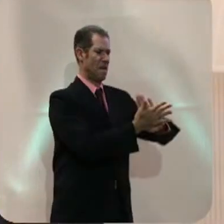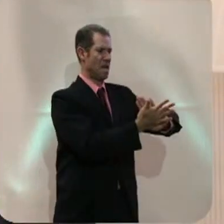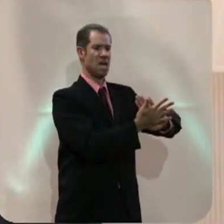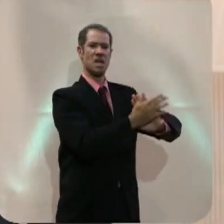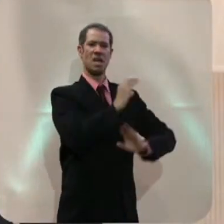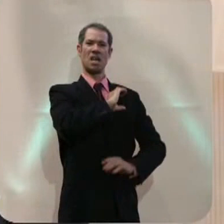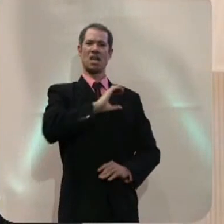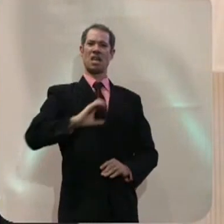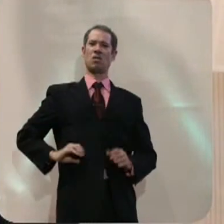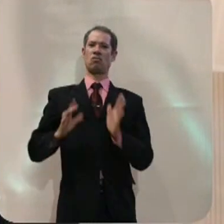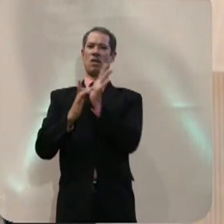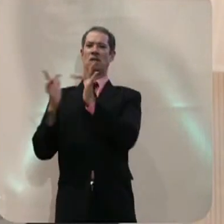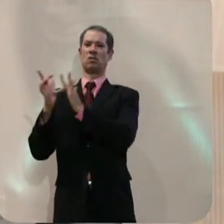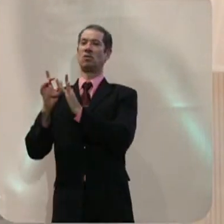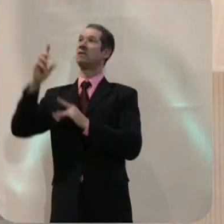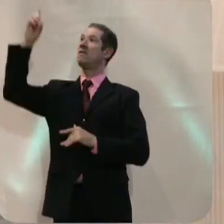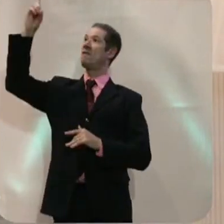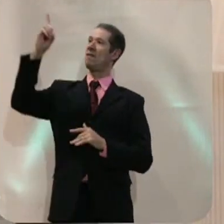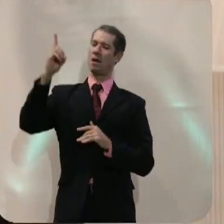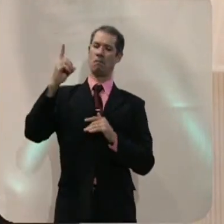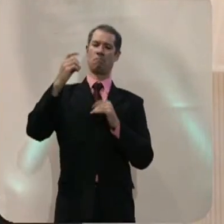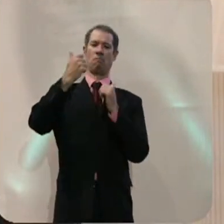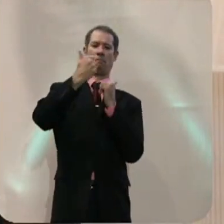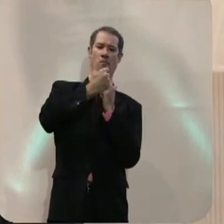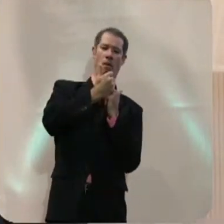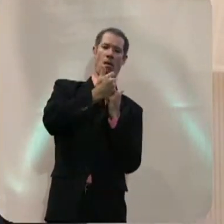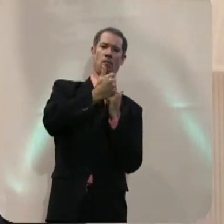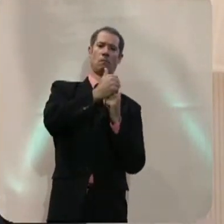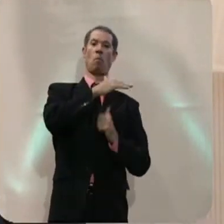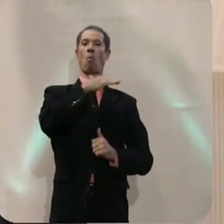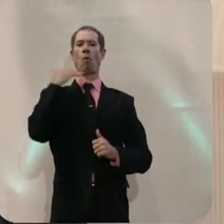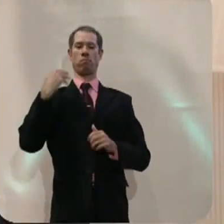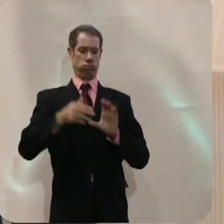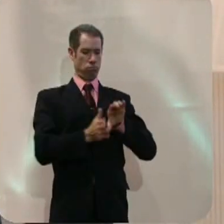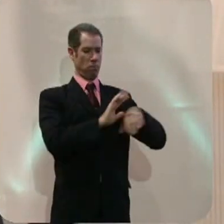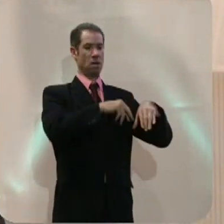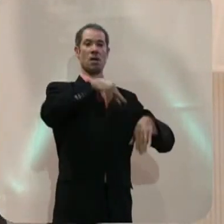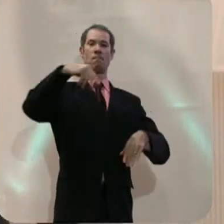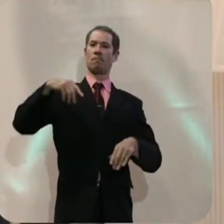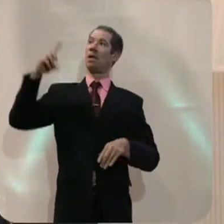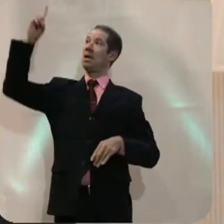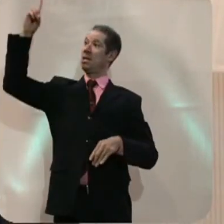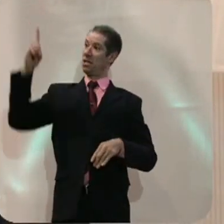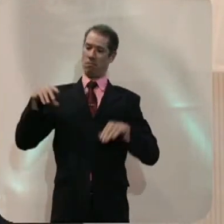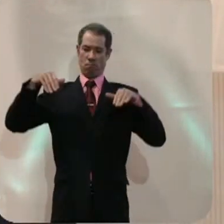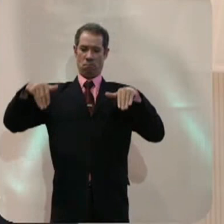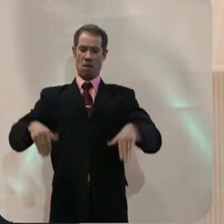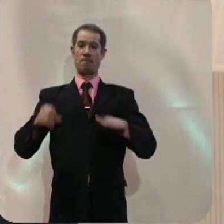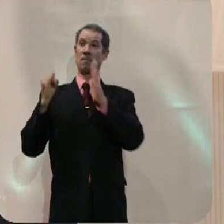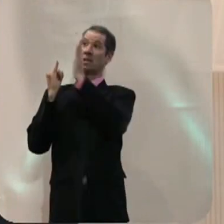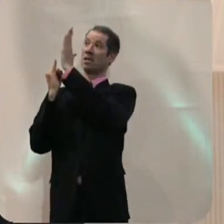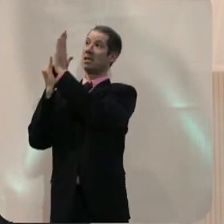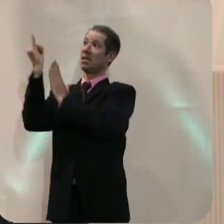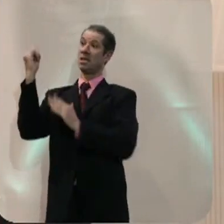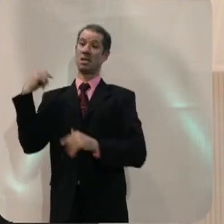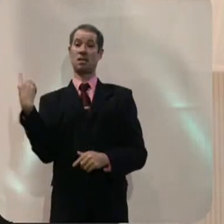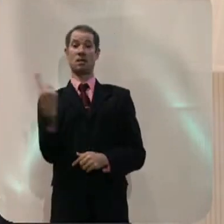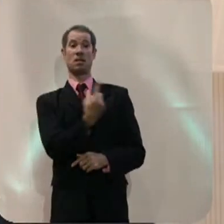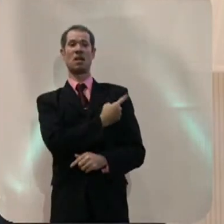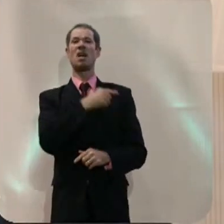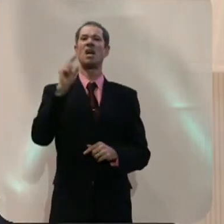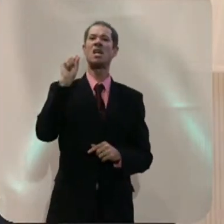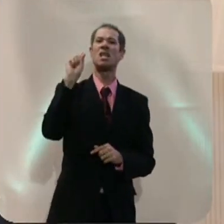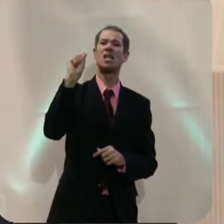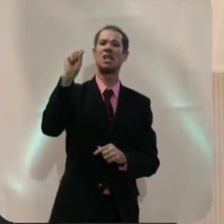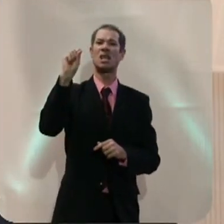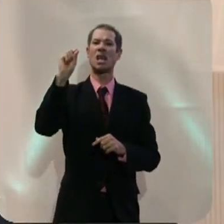Foi Cristo Jesus que morreu e mais que ressuscitou, está à direita de Deus e também intercede por nós. Quem